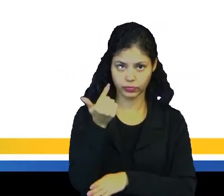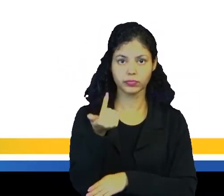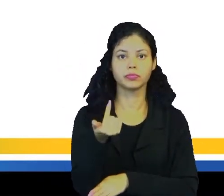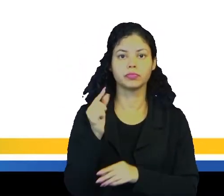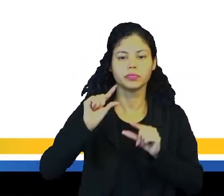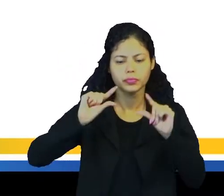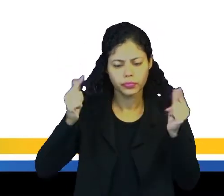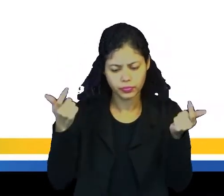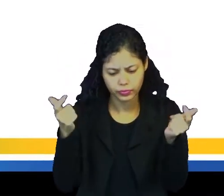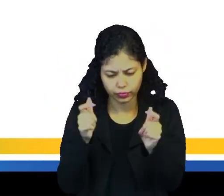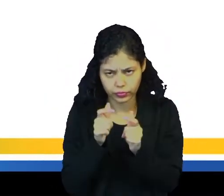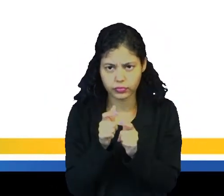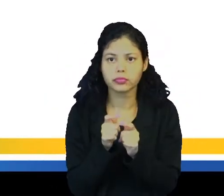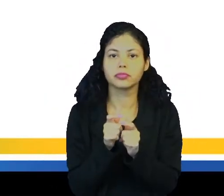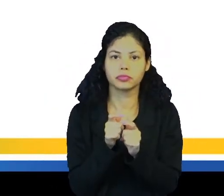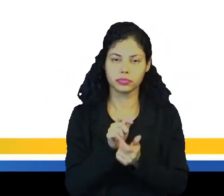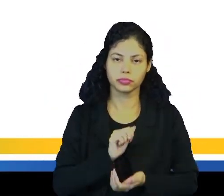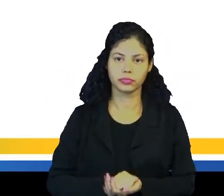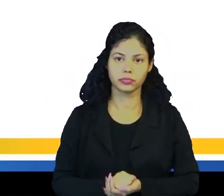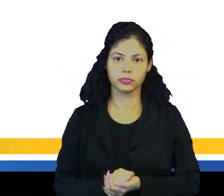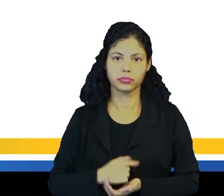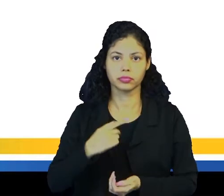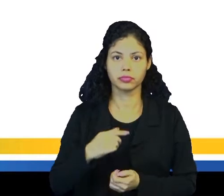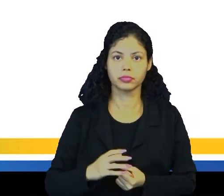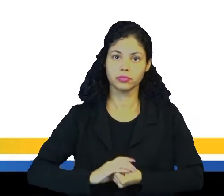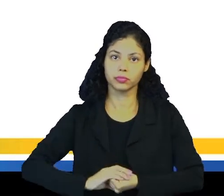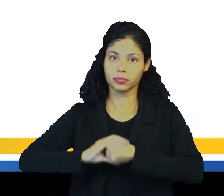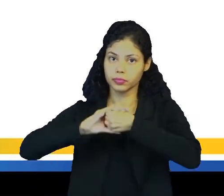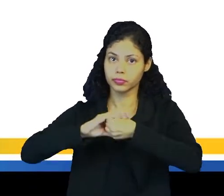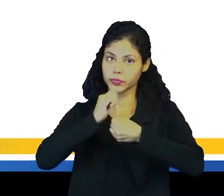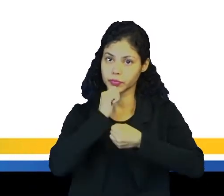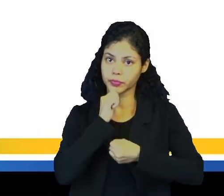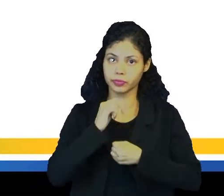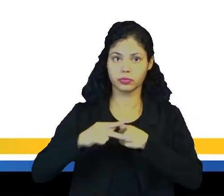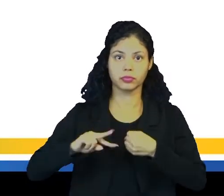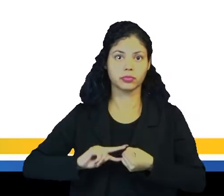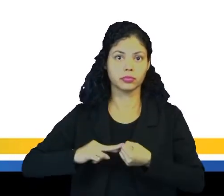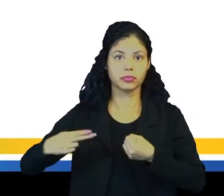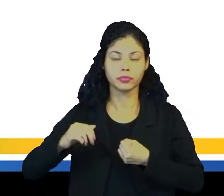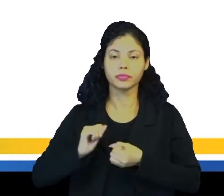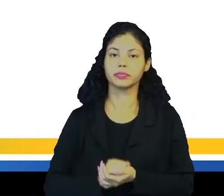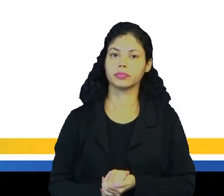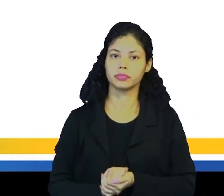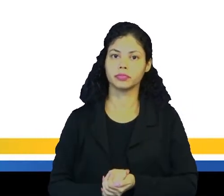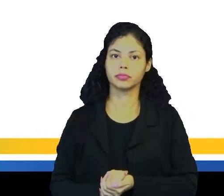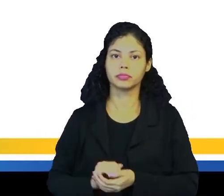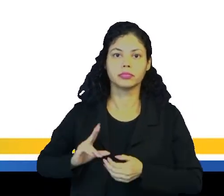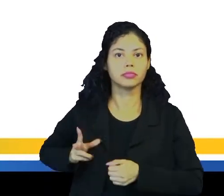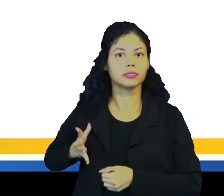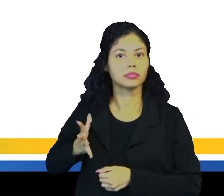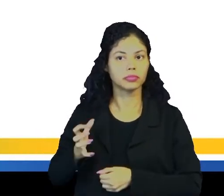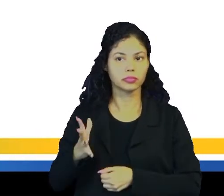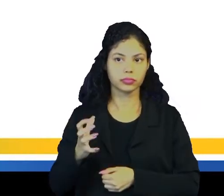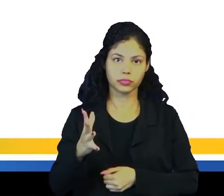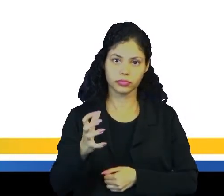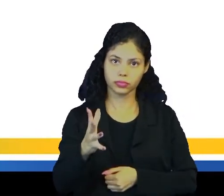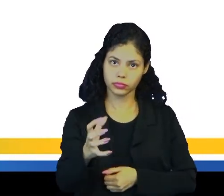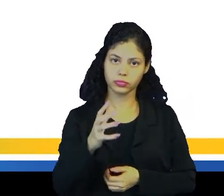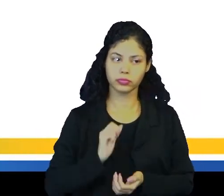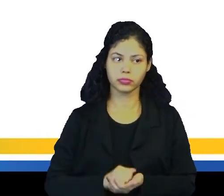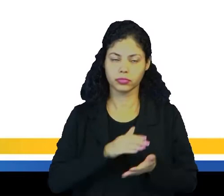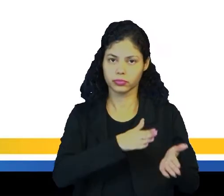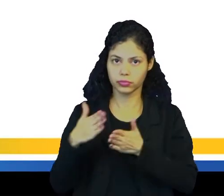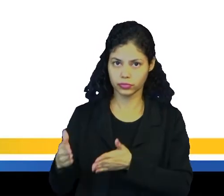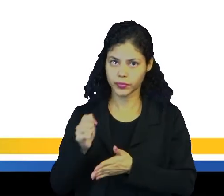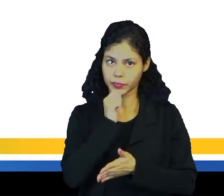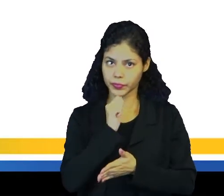seres menores, né? Nós temos aí os protozoários, os protistas, nós temos as bactérias, que também fazem